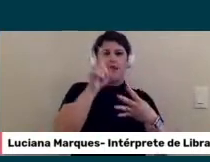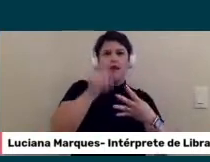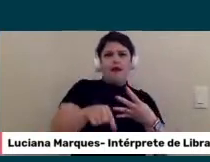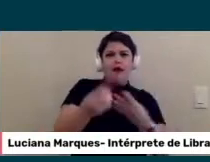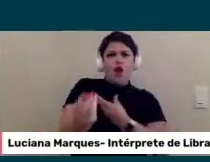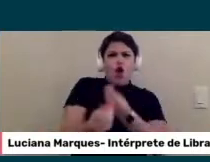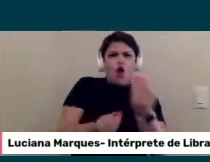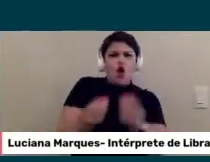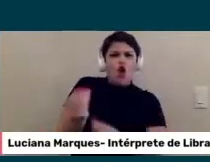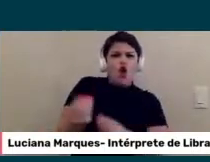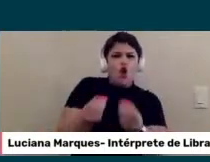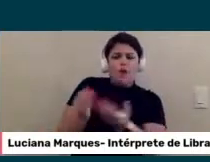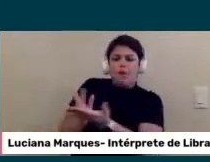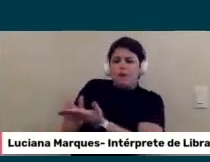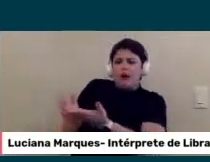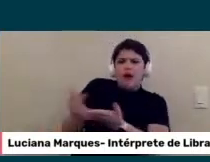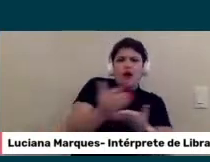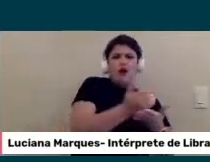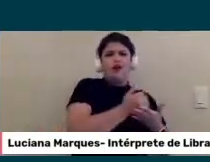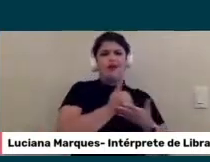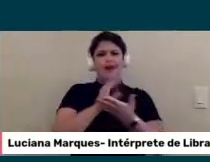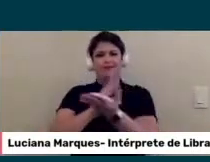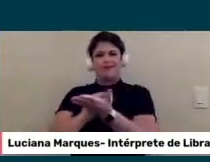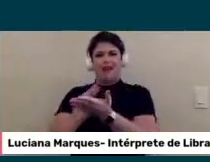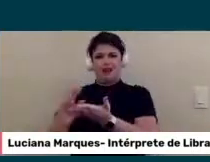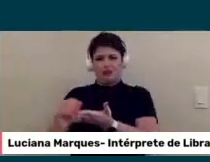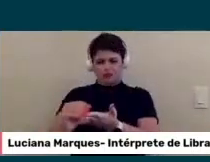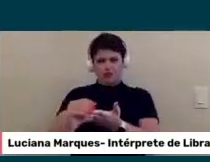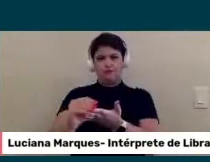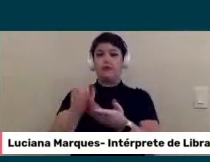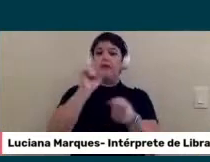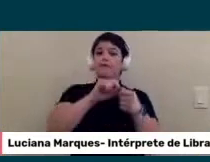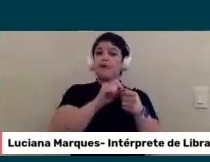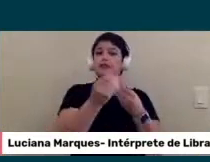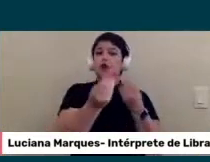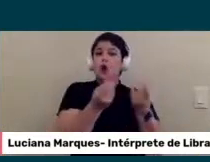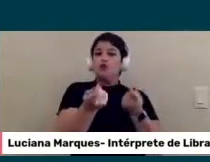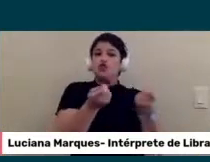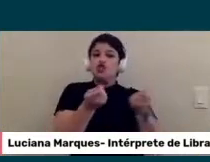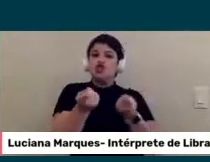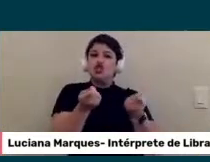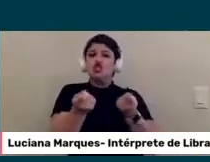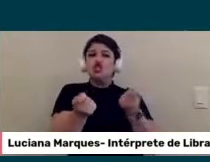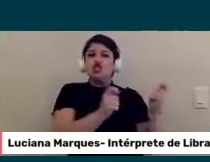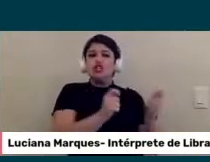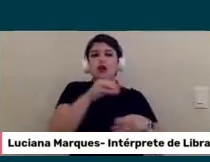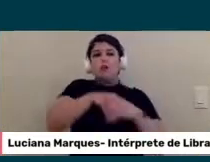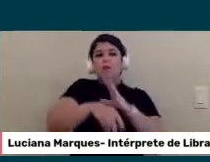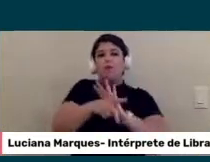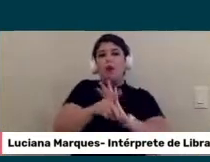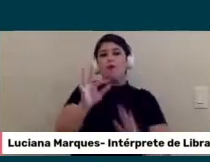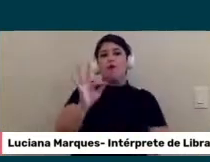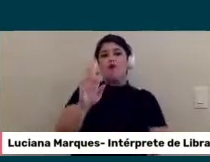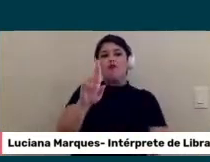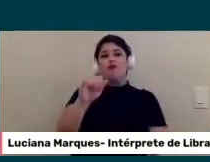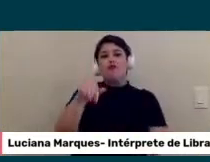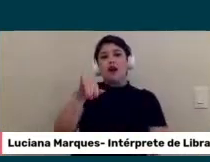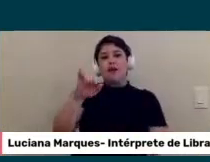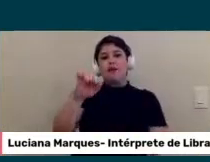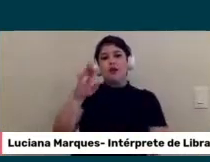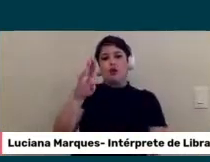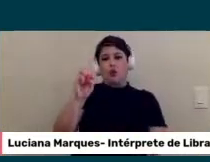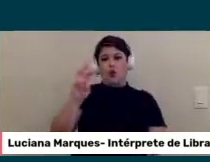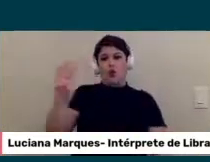fomentar isso nas organizações, fazer uma gestão com base no framework que o Edu vai explicar, que é o Double